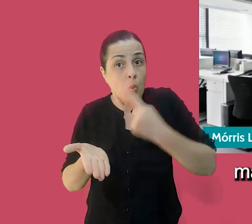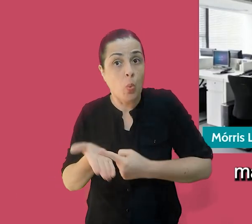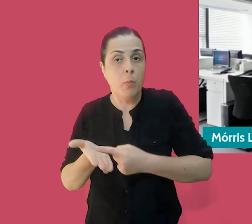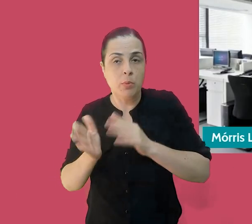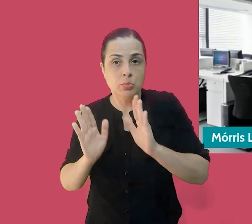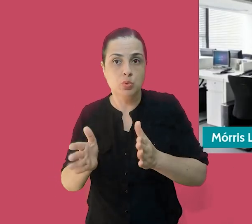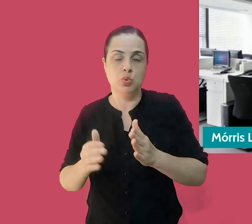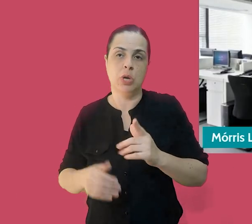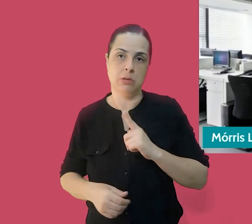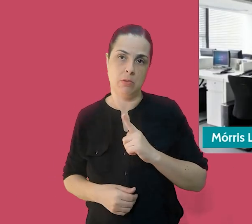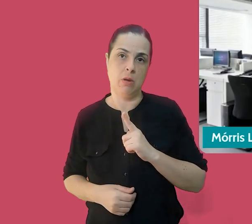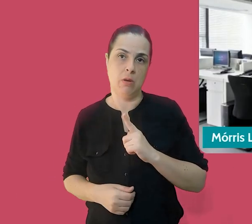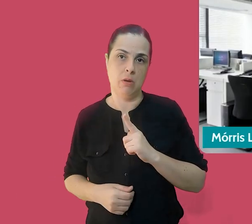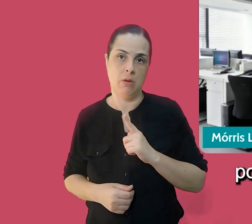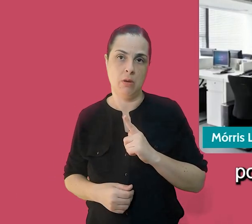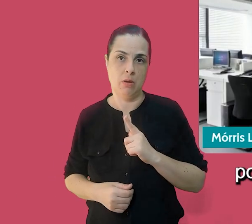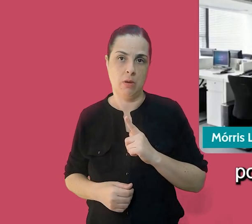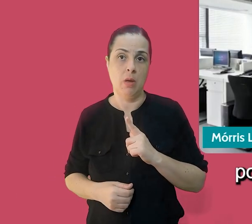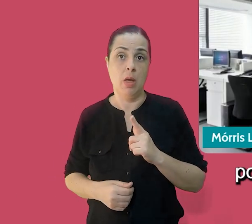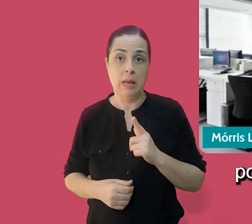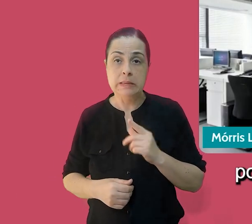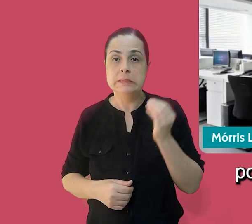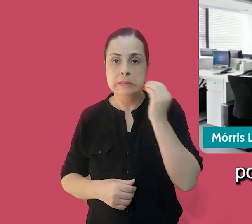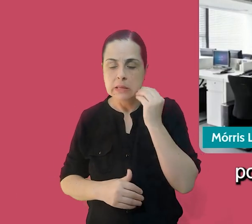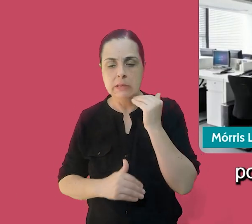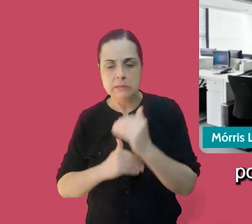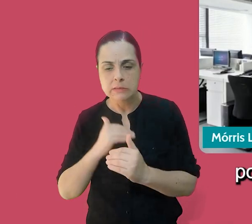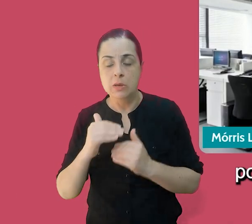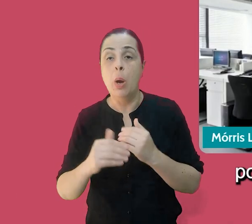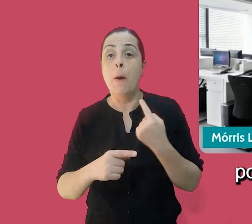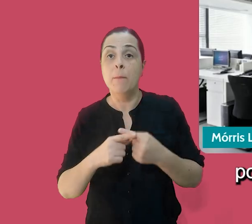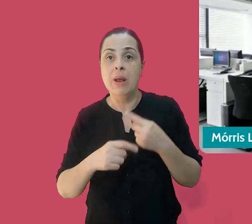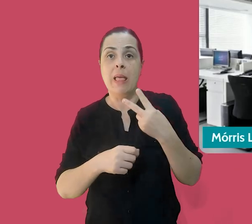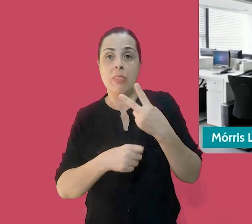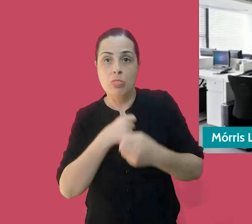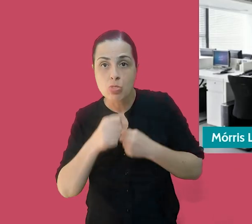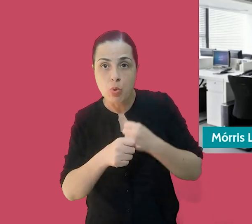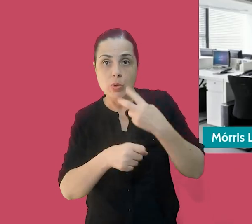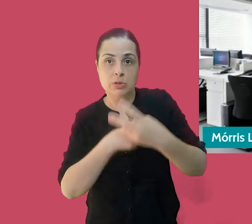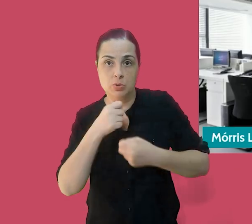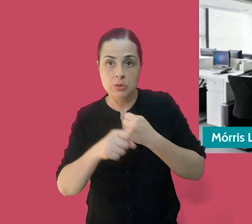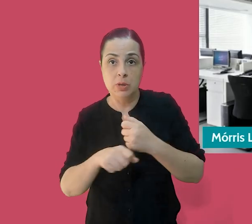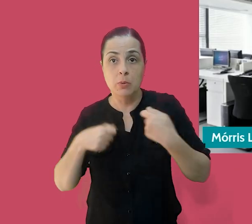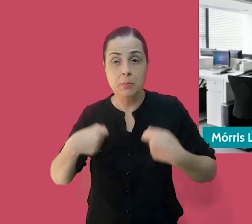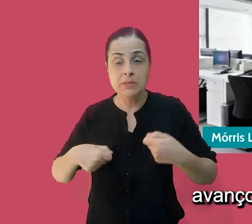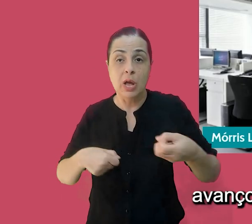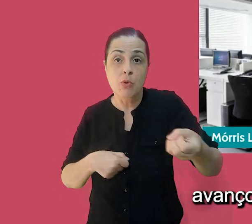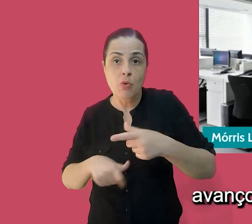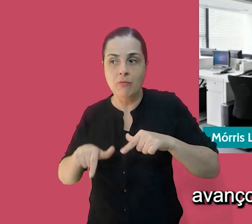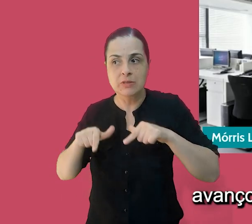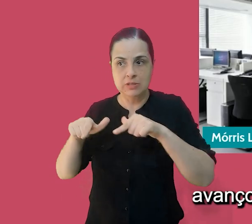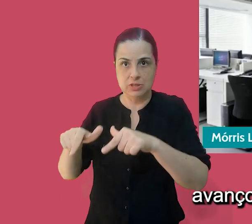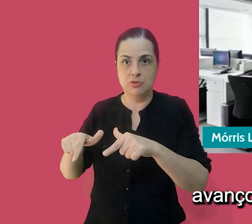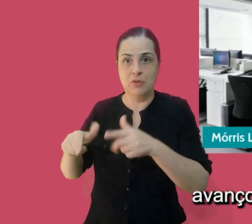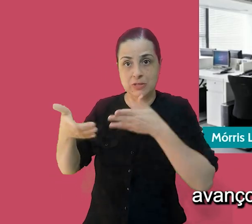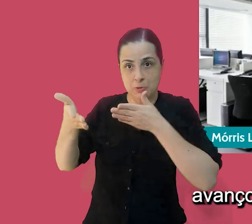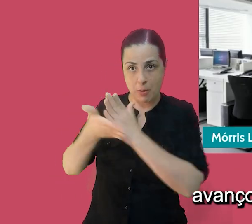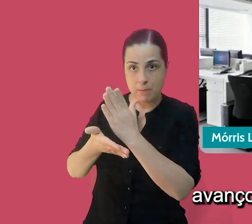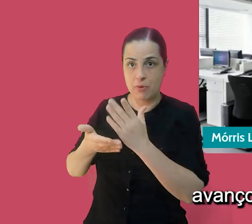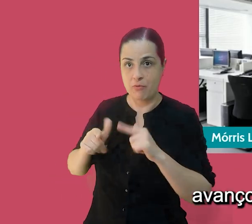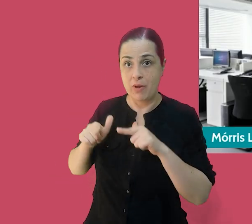ela realmente vai avançar nisso, porque a cada 2 anos ela tem que se recertificar, e aí tem que mostrar avanço para